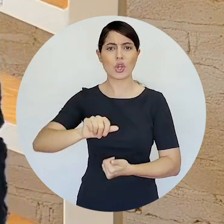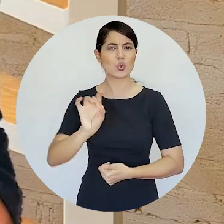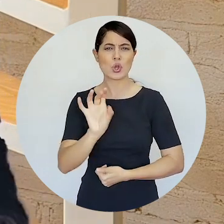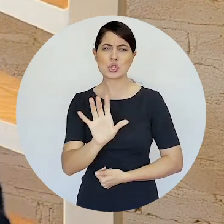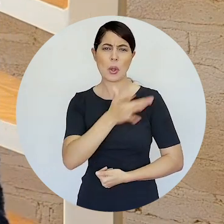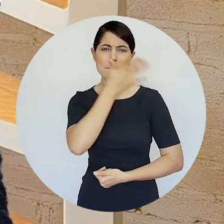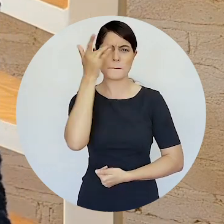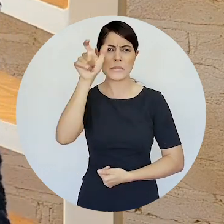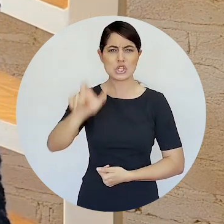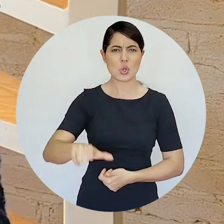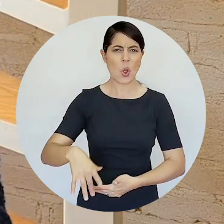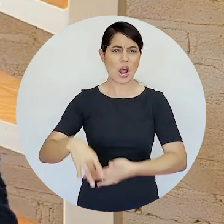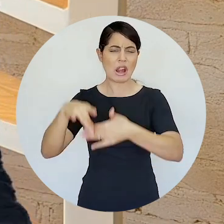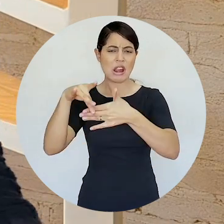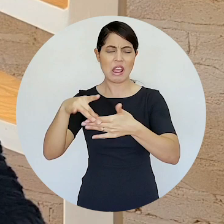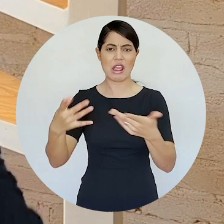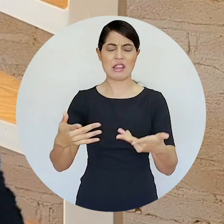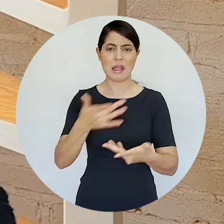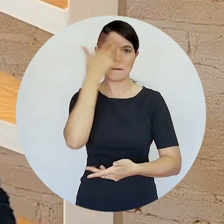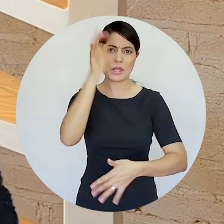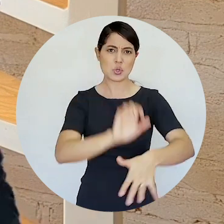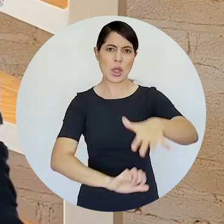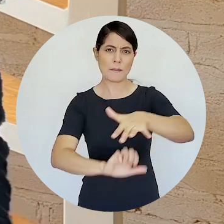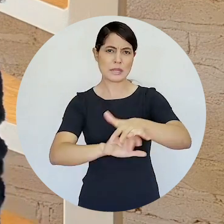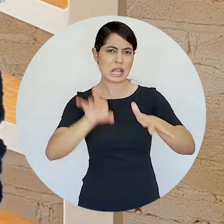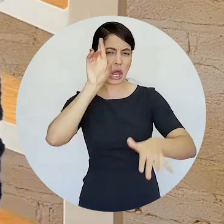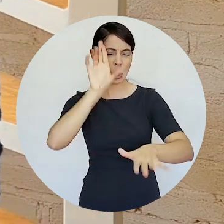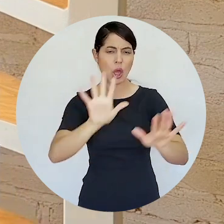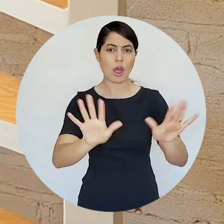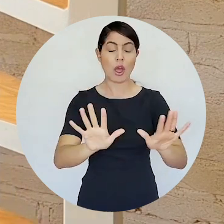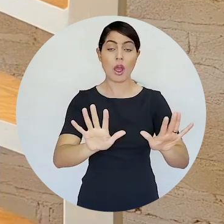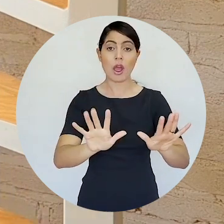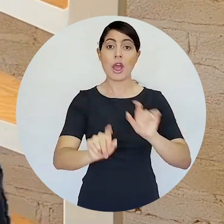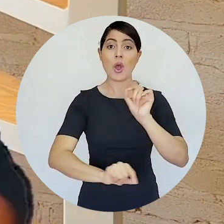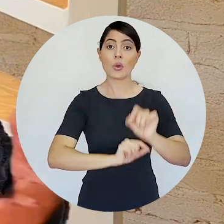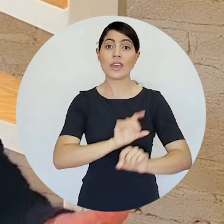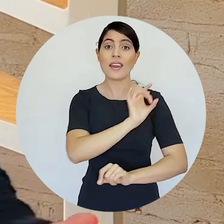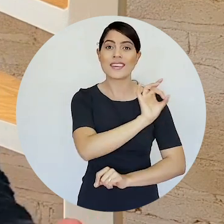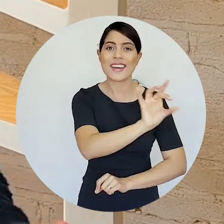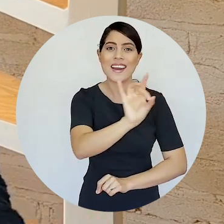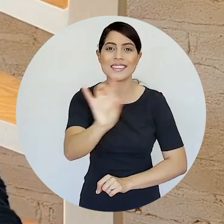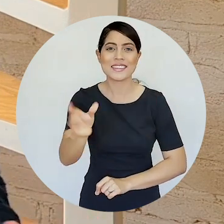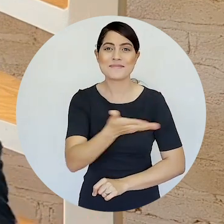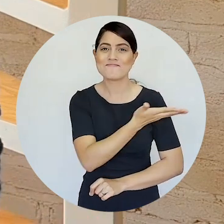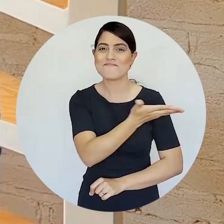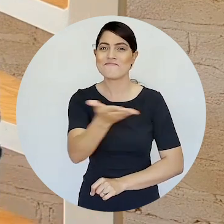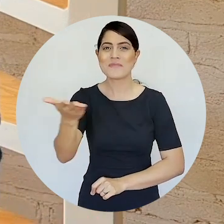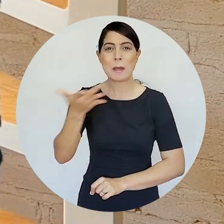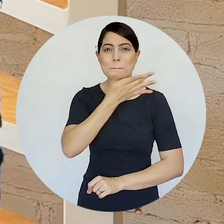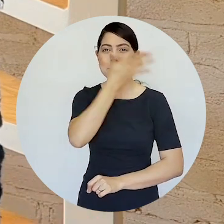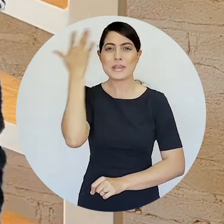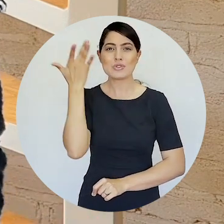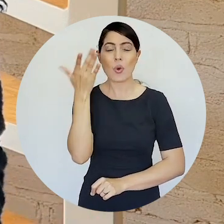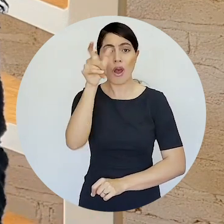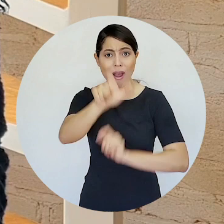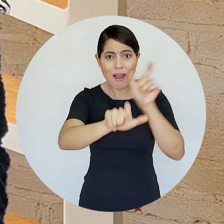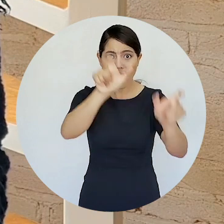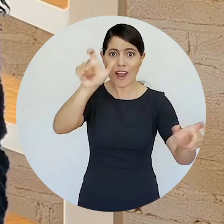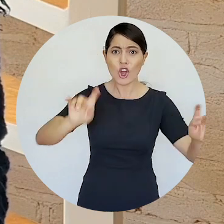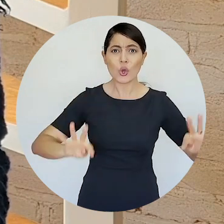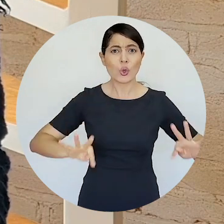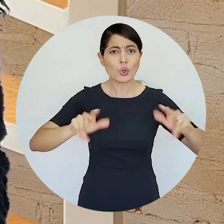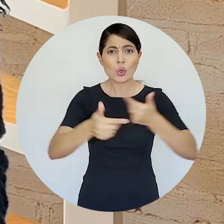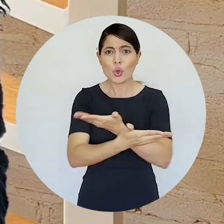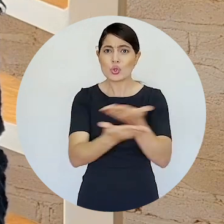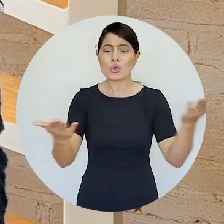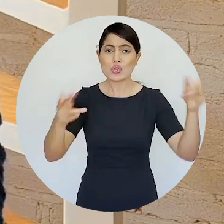global. Não é uma responsabilidade só dos nossos líderes, das empresas, das corporações. É uma obrigação de cada um de nós,